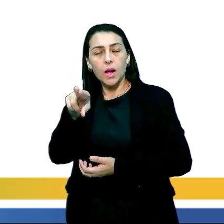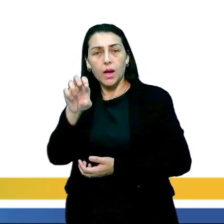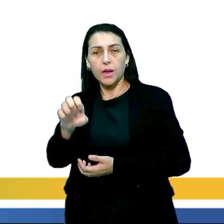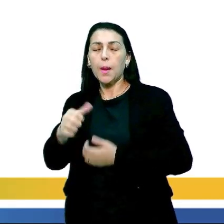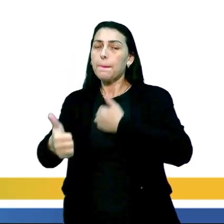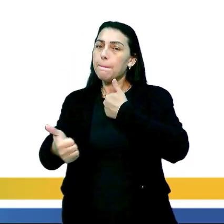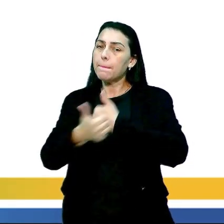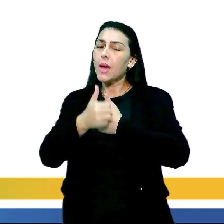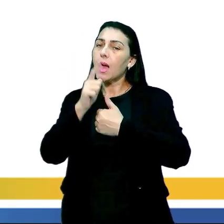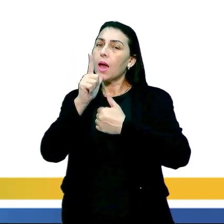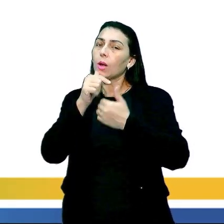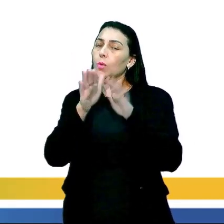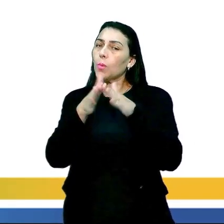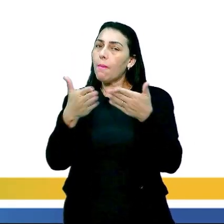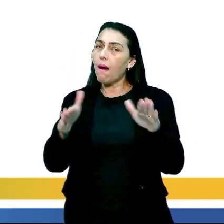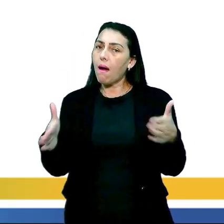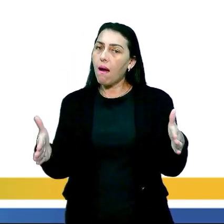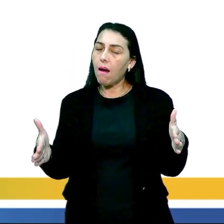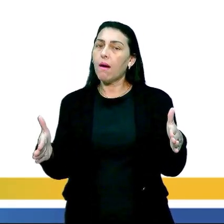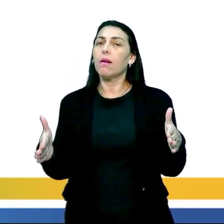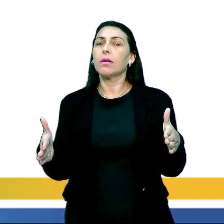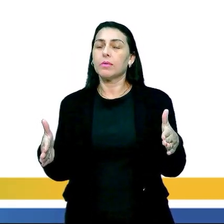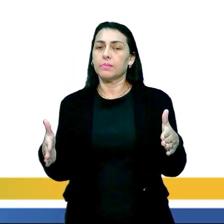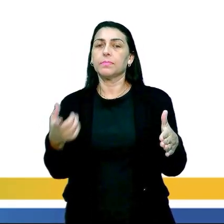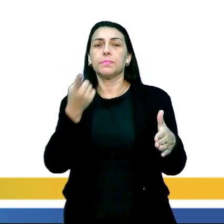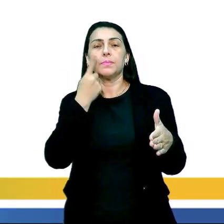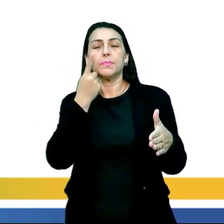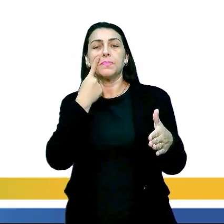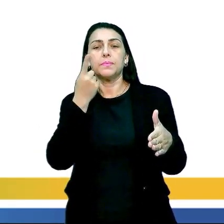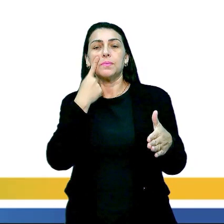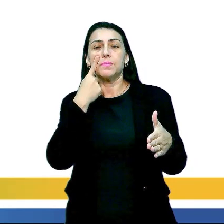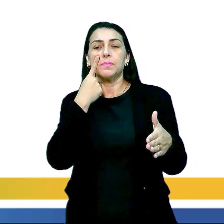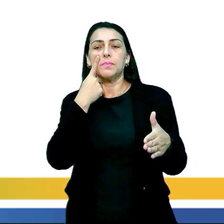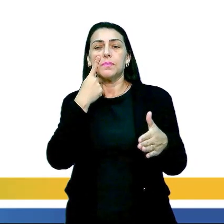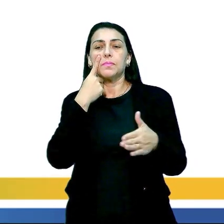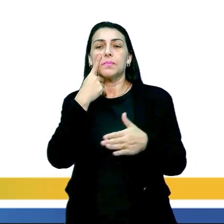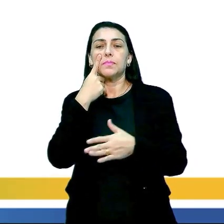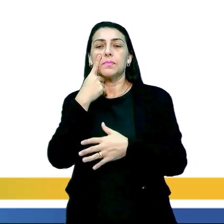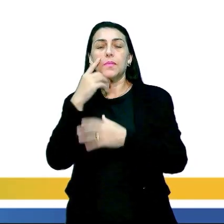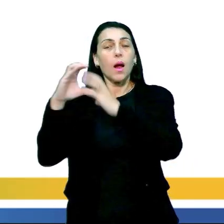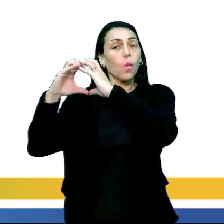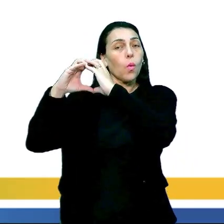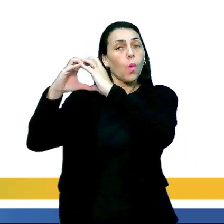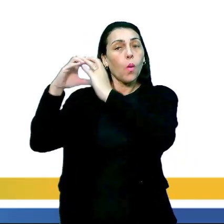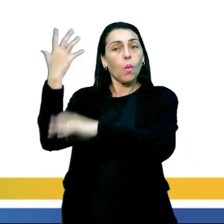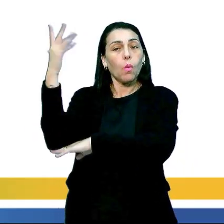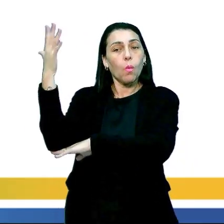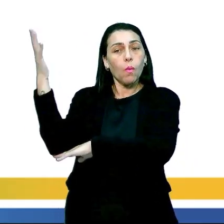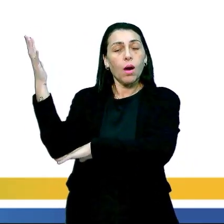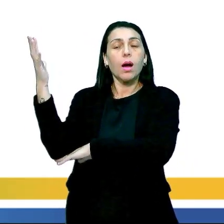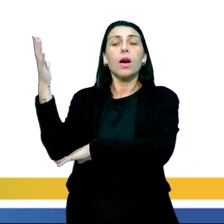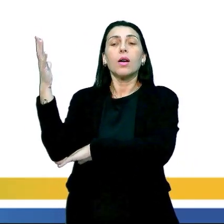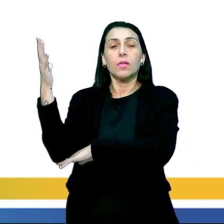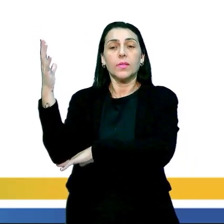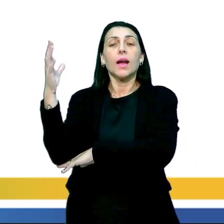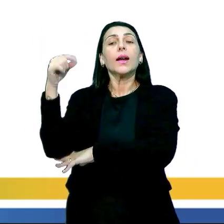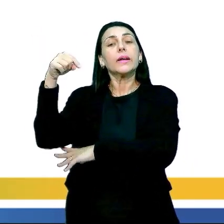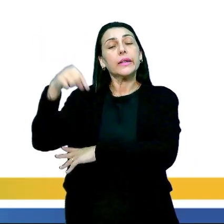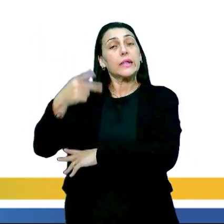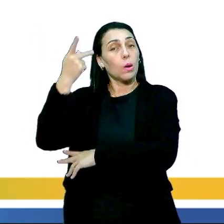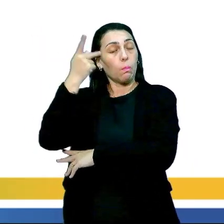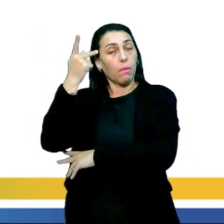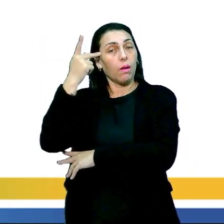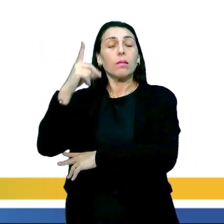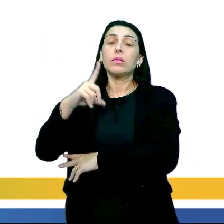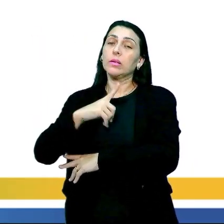ao nível médio do mar, tá? Olha só a imagem, tem um pezinho de coco, tem o nível do mar. Então, aqui na cidade de Santos, a gente tem